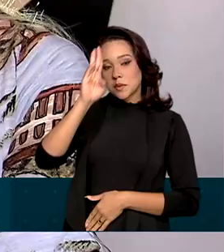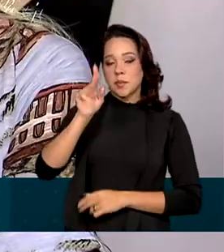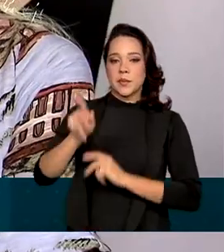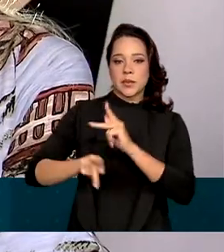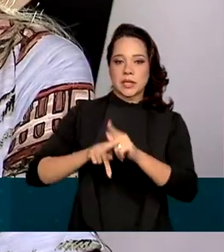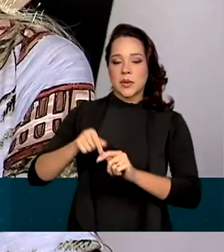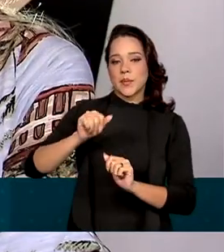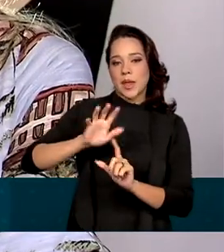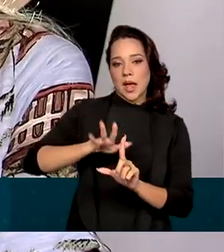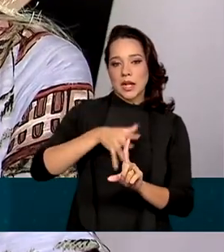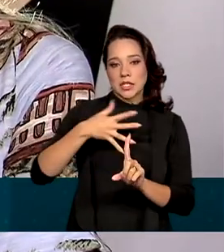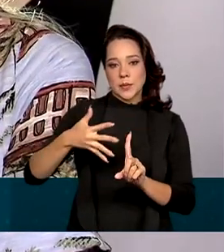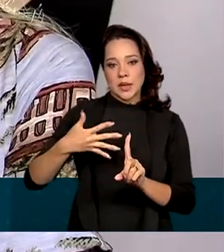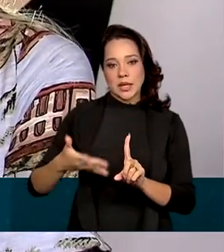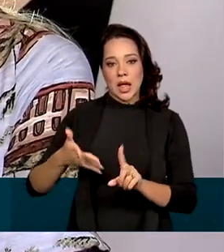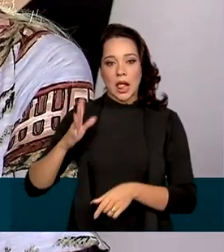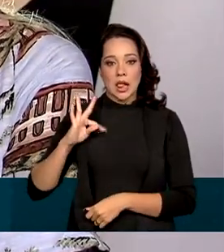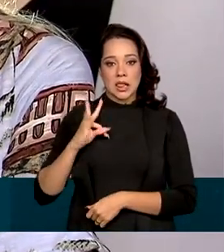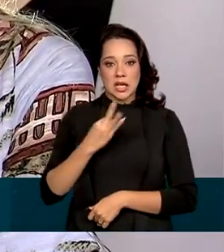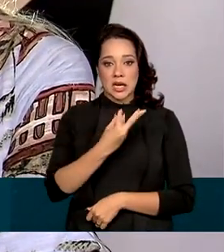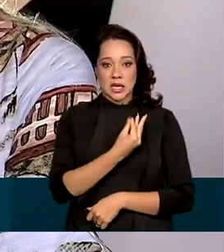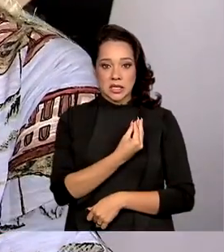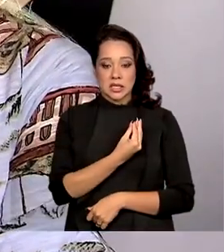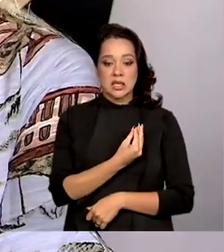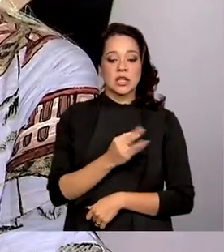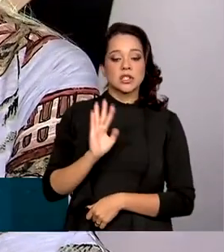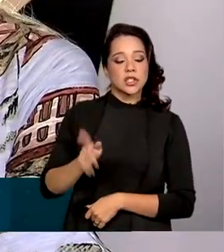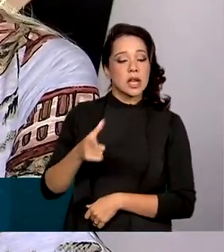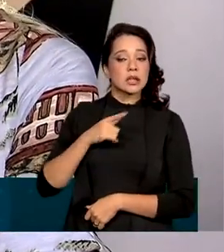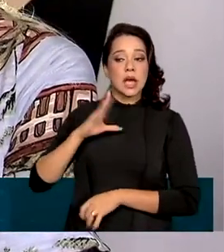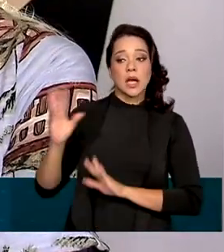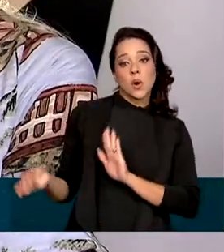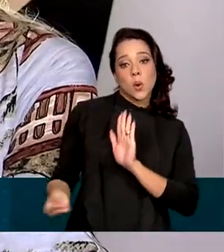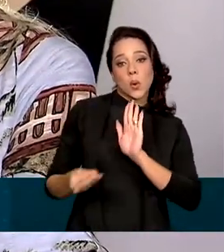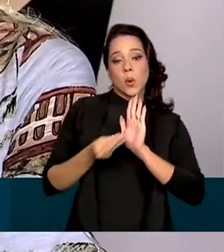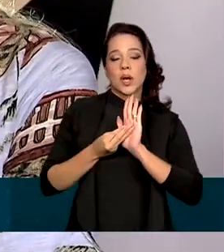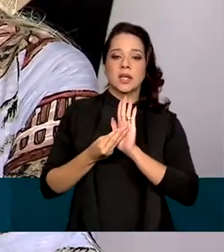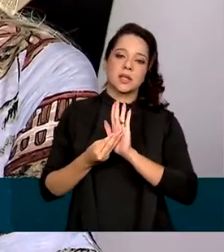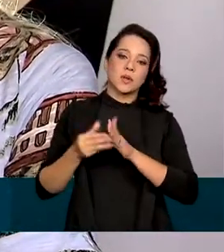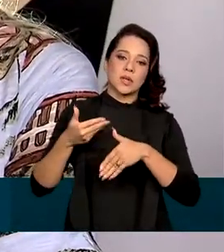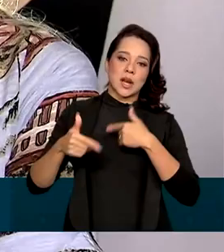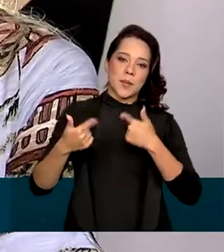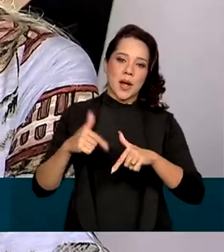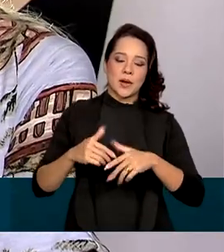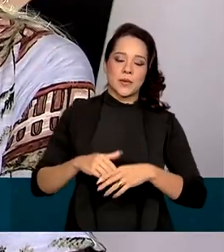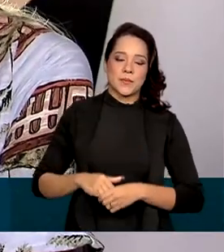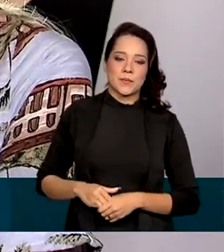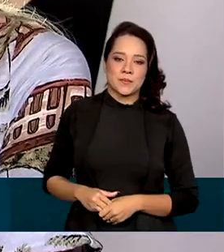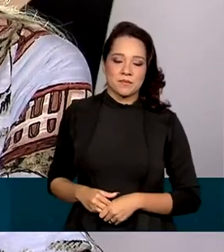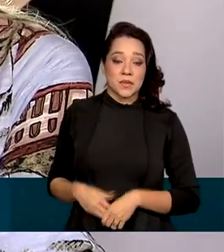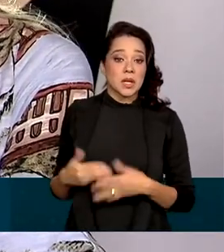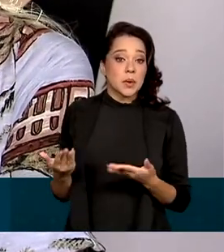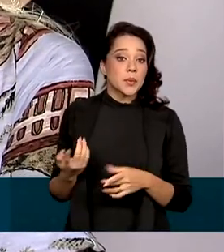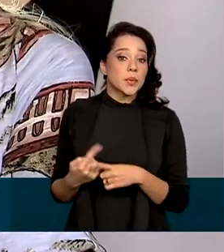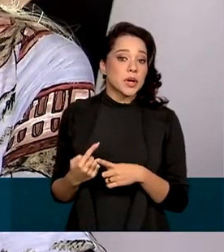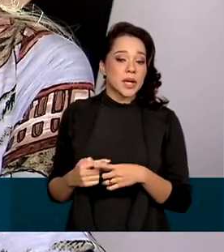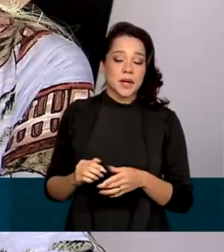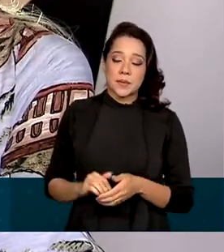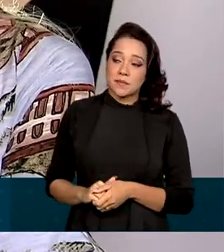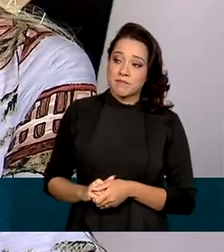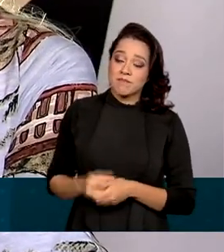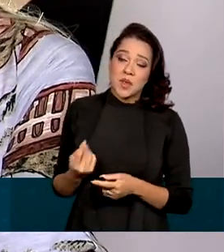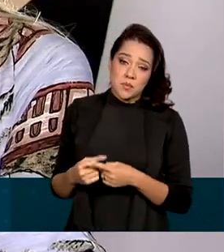a população trans, estarem incluídas socialmente no mercado de trabalho, né? Por quê?